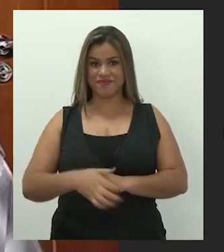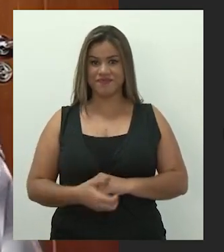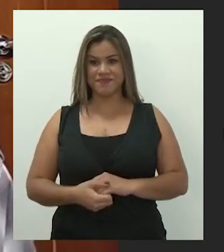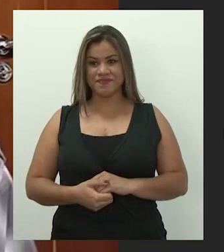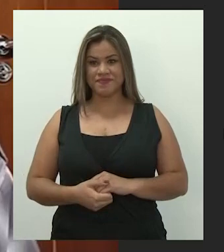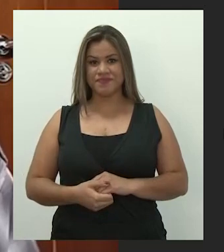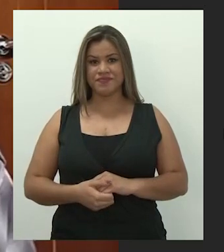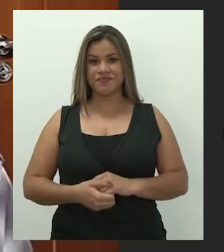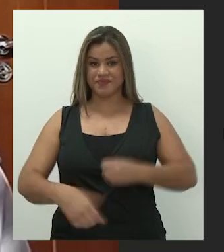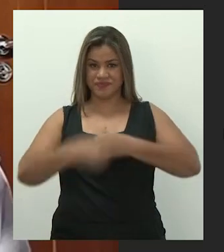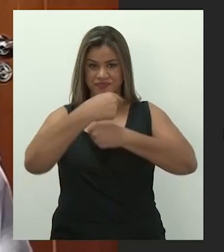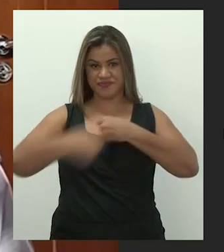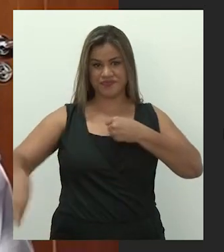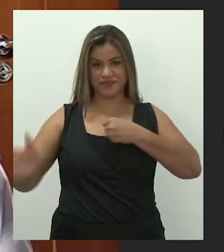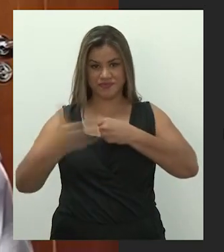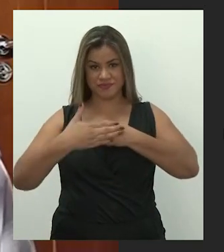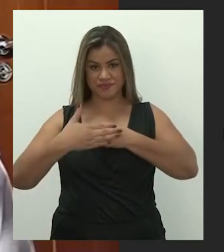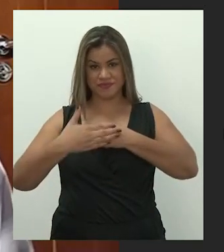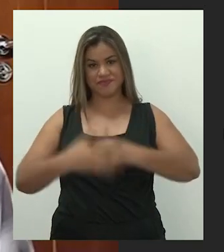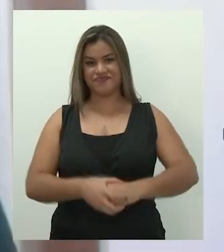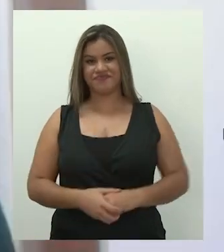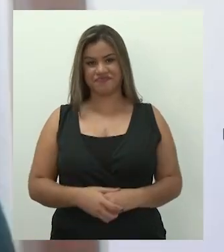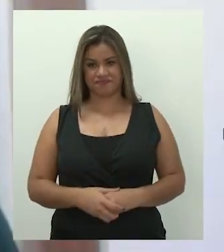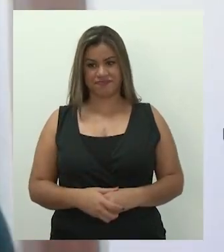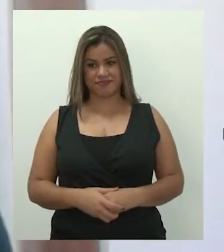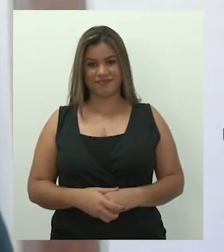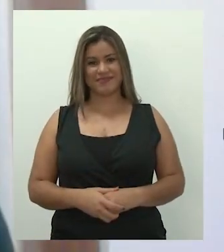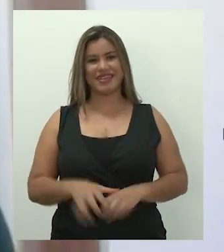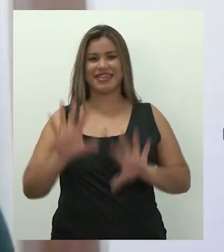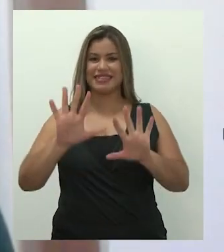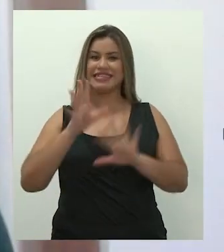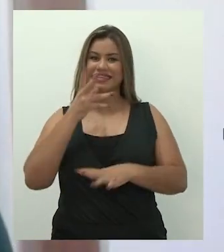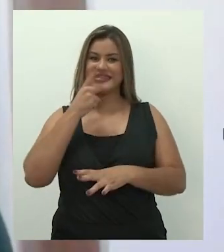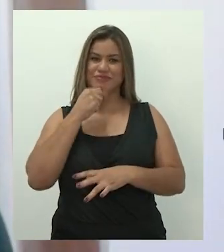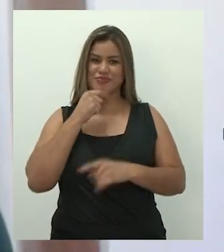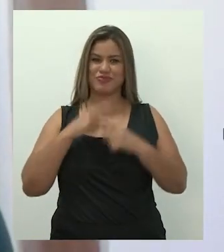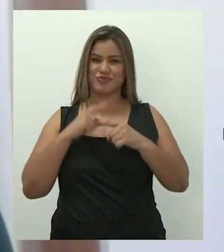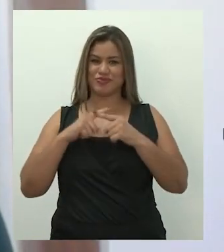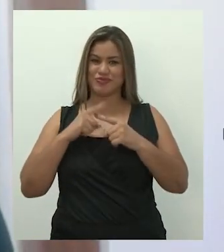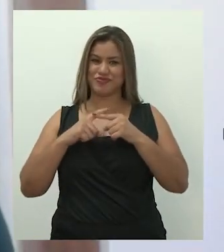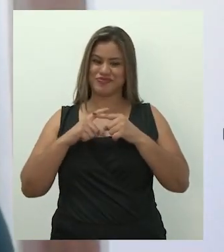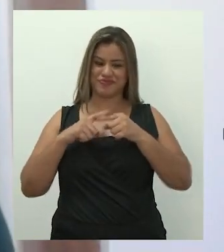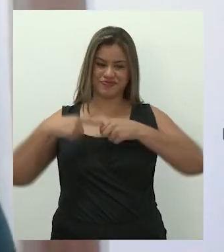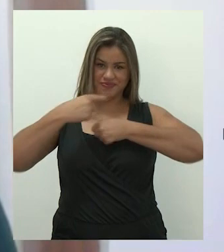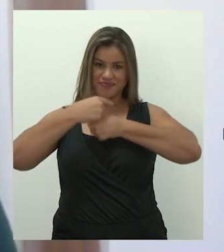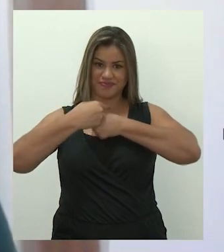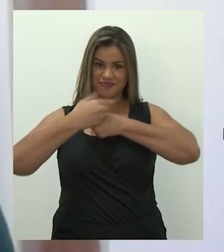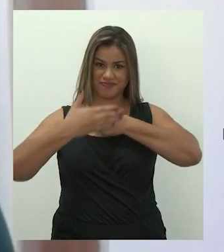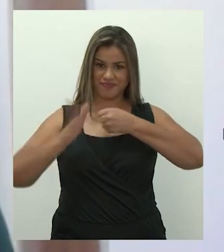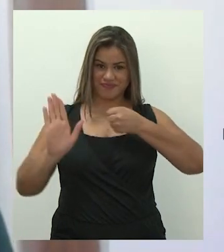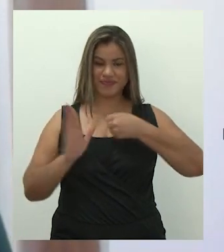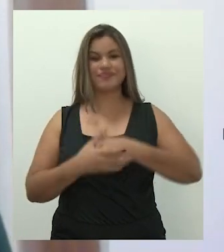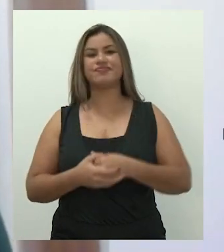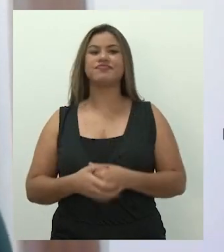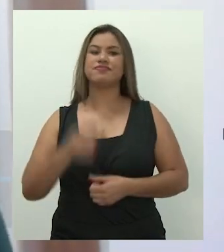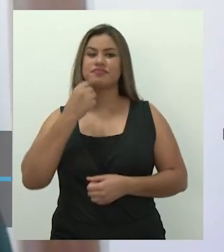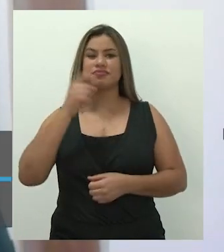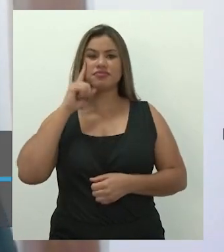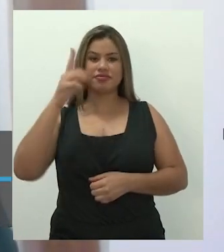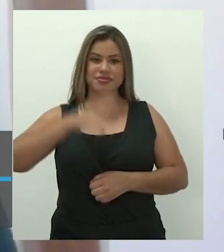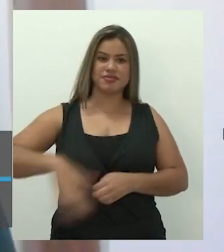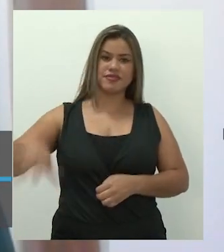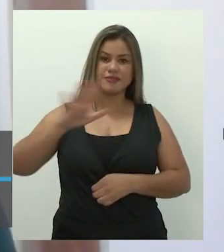Seu microfone está desligado, professora. Demora um pouquinho para ligar. Bom dia a todos e todas. Espero que estejam muito